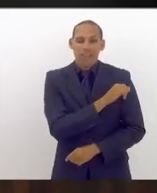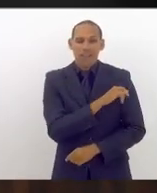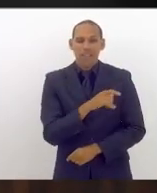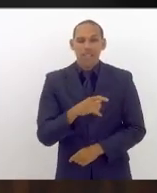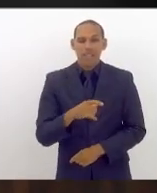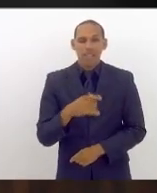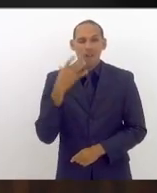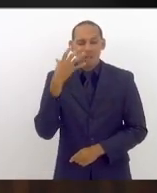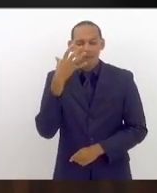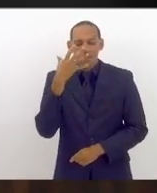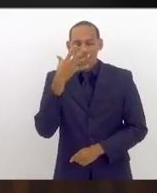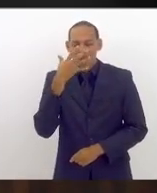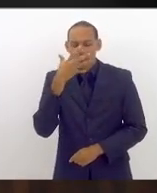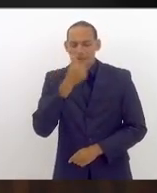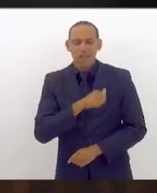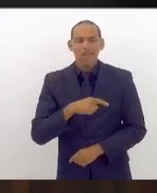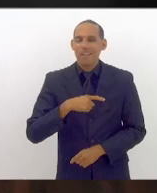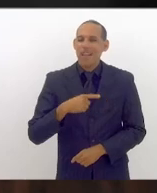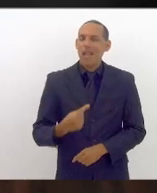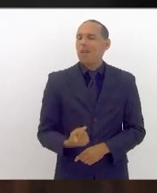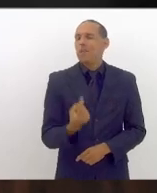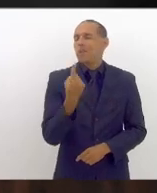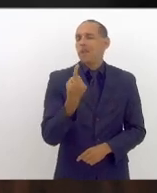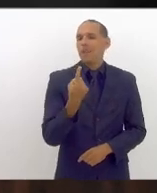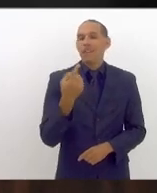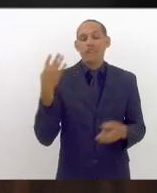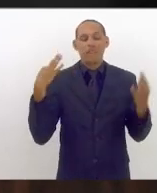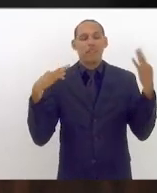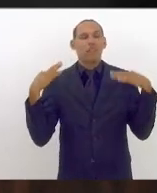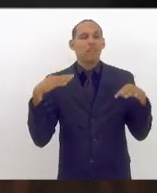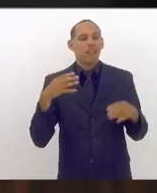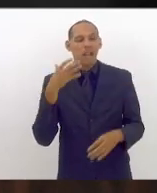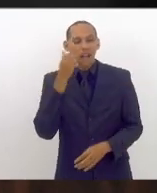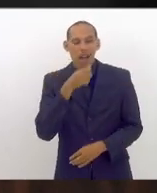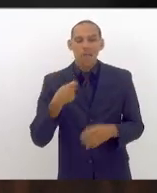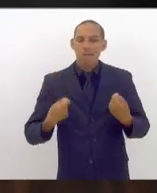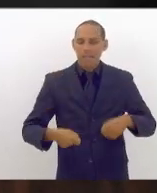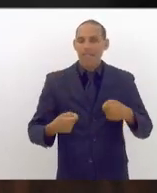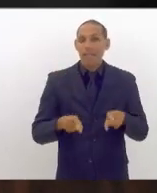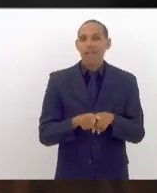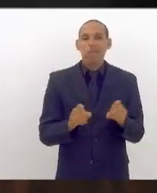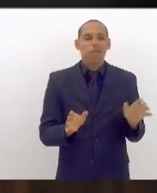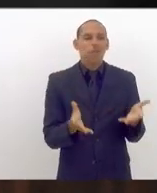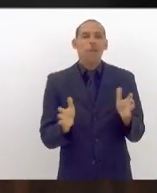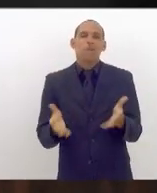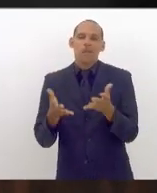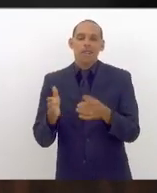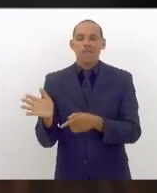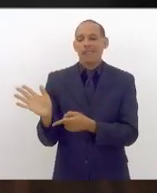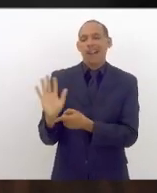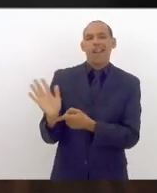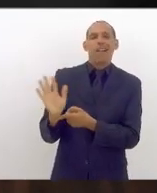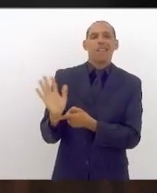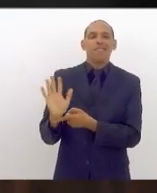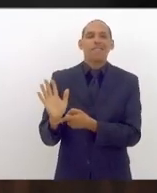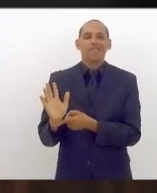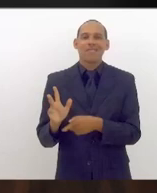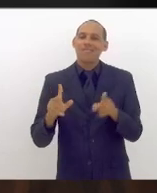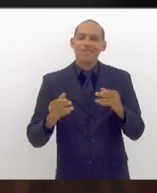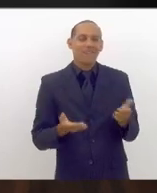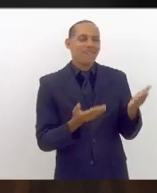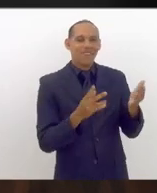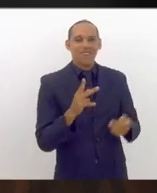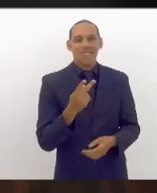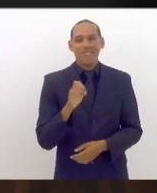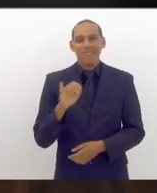belezas ímpares né a gente precisa resgatar o turismo precisa fomentar o cinema como vem sendo feito